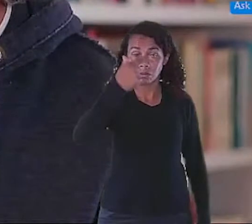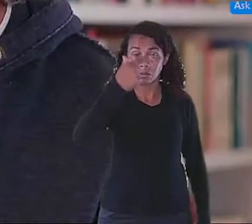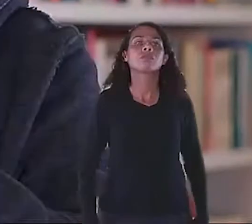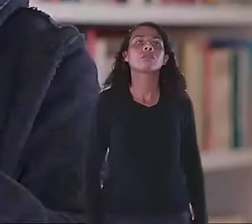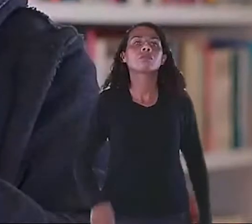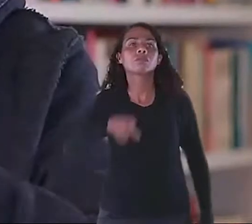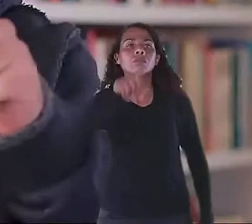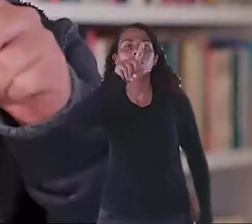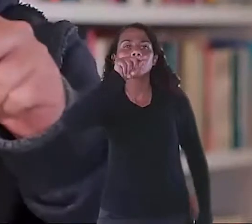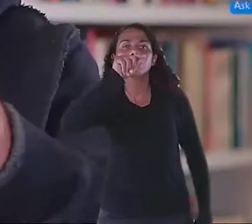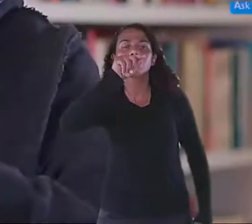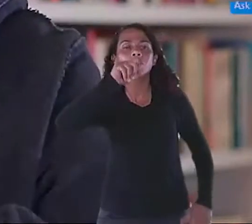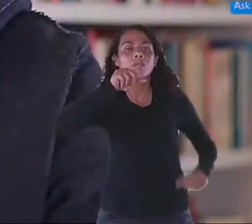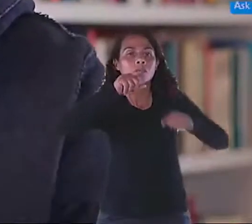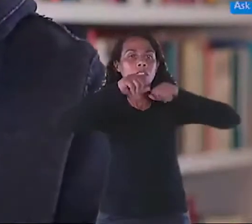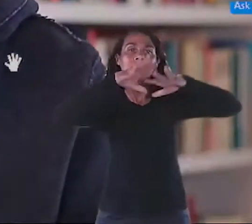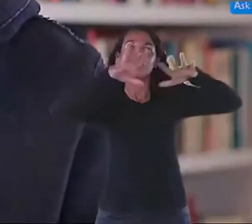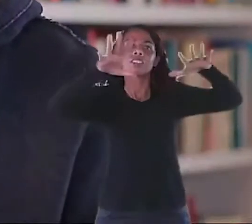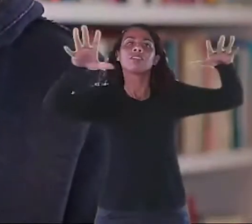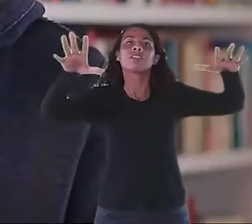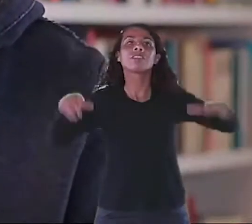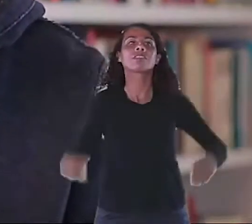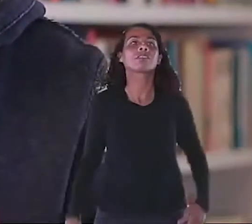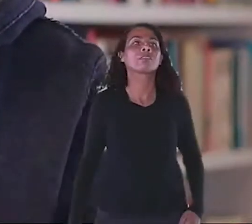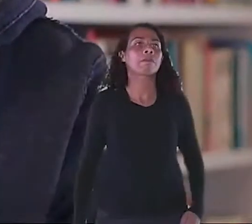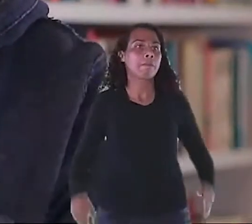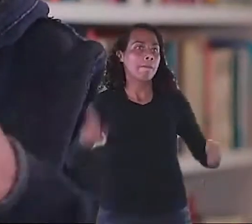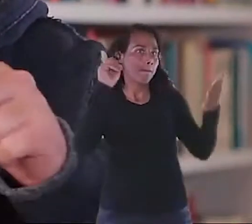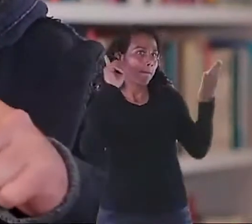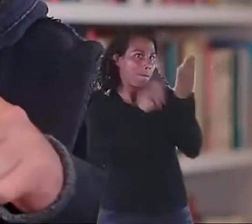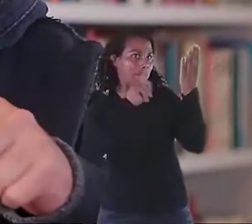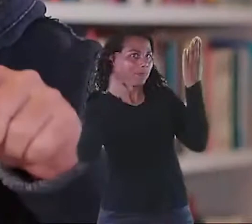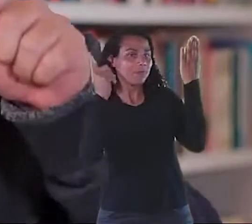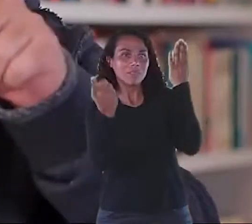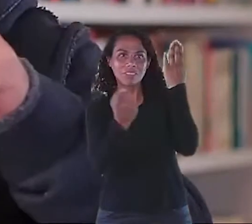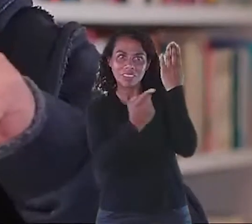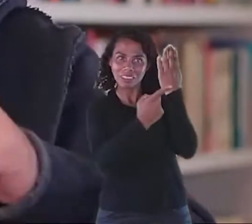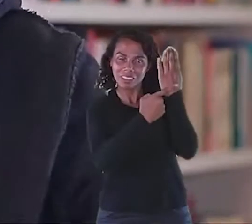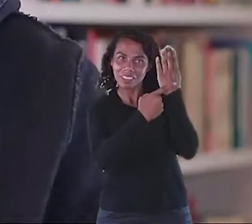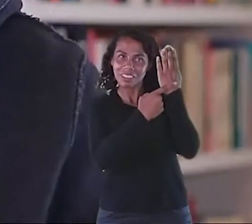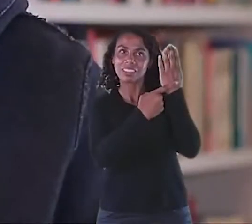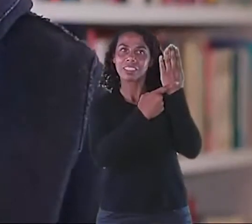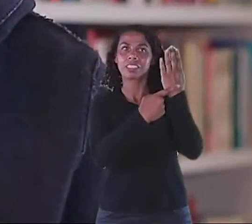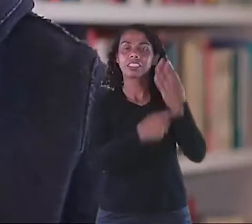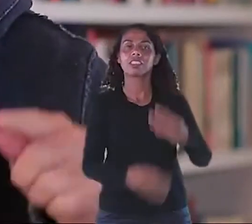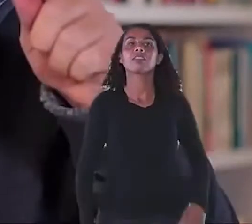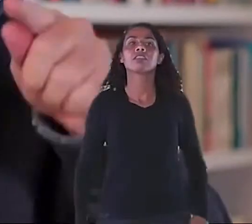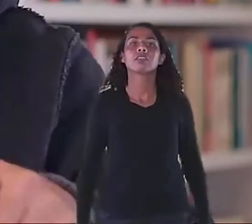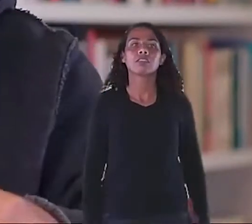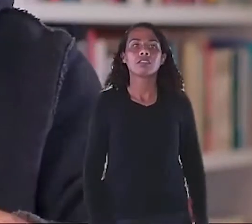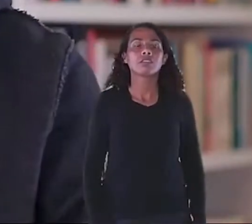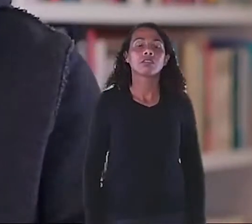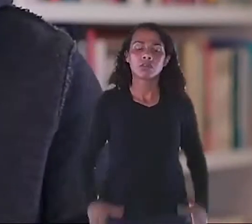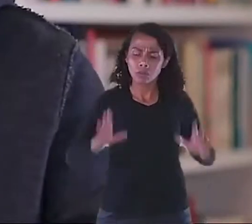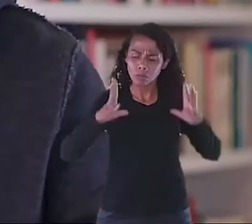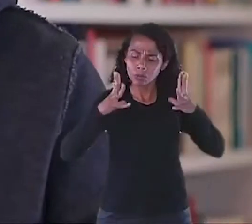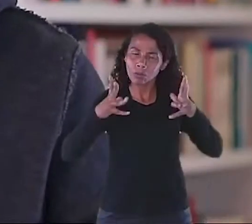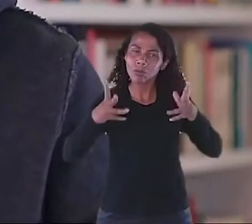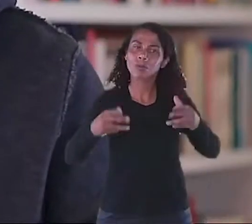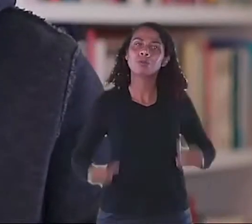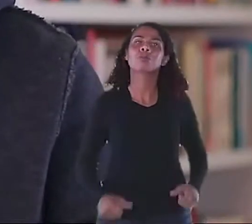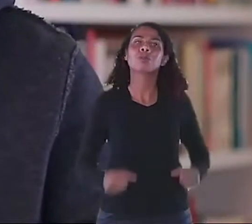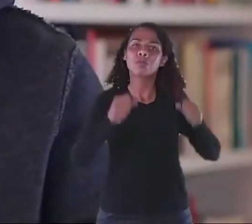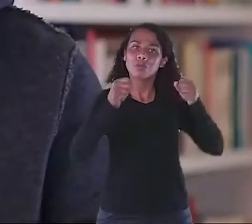pela Arquipélago. Portanto, pode parar o que você está fazendo e comprar o livro aí. Afonso segura nas mãos o livro